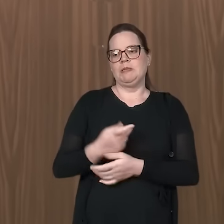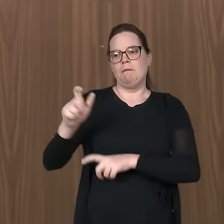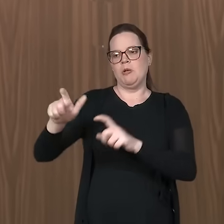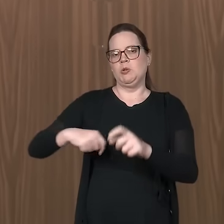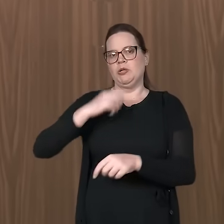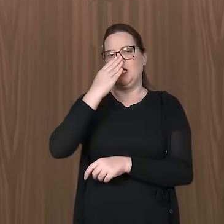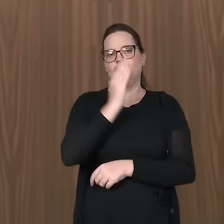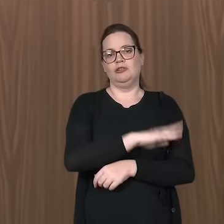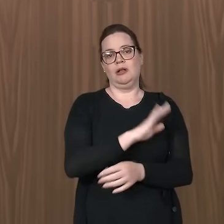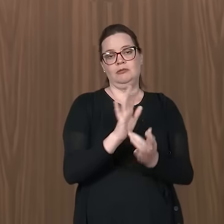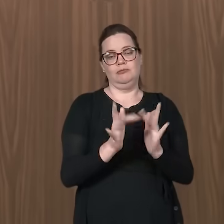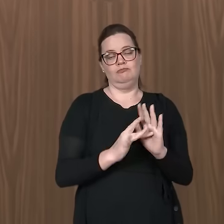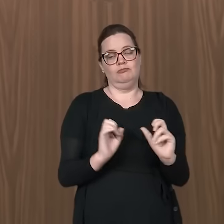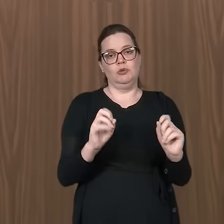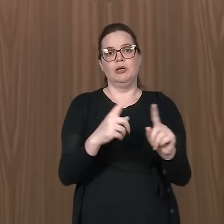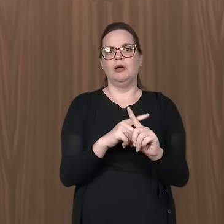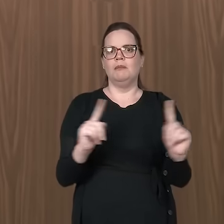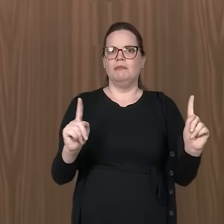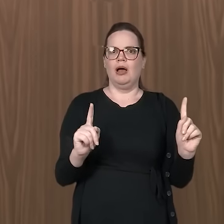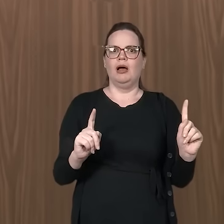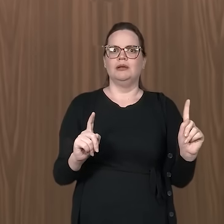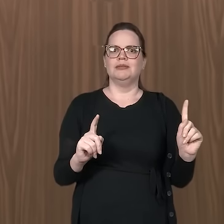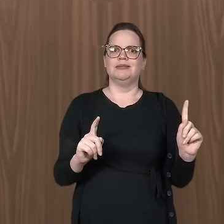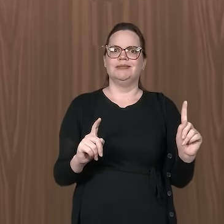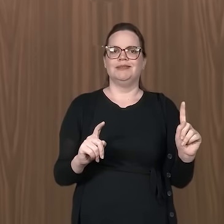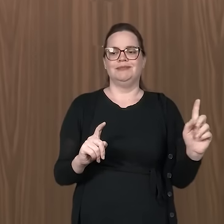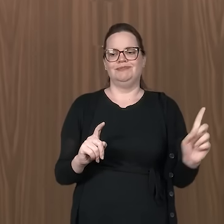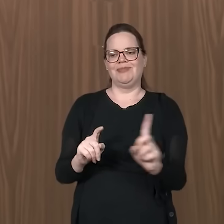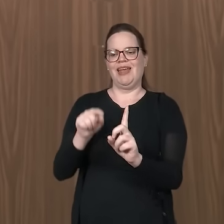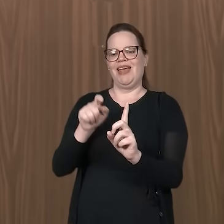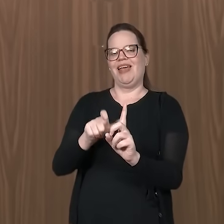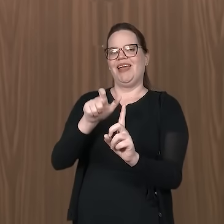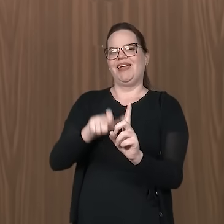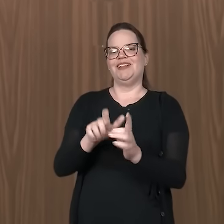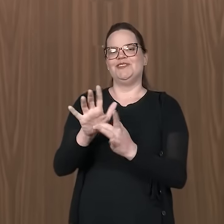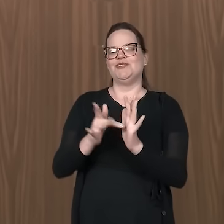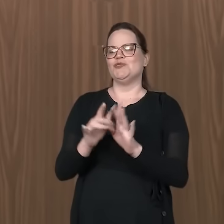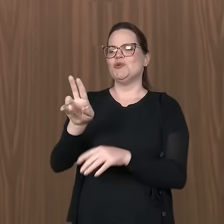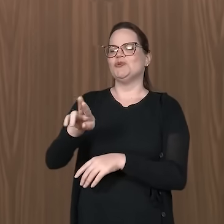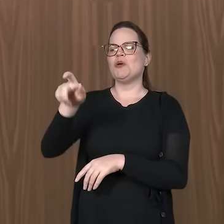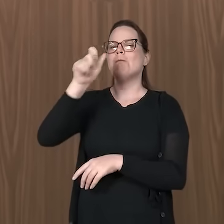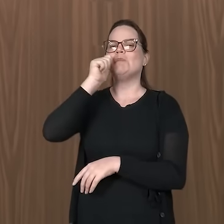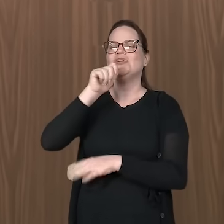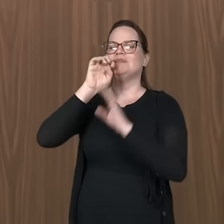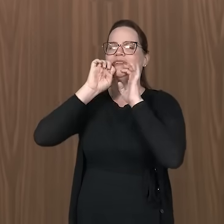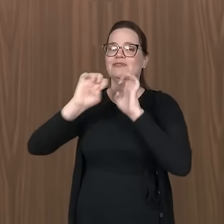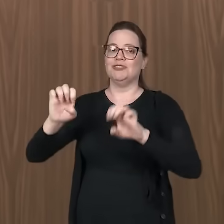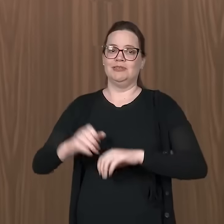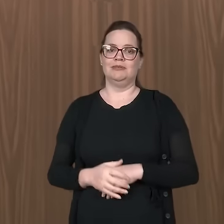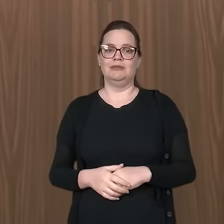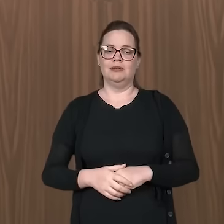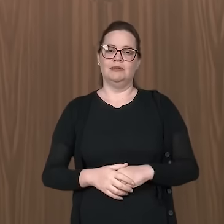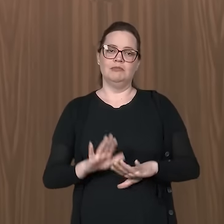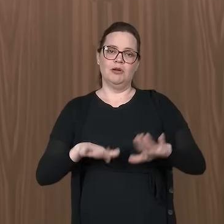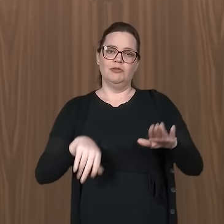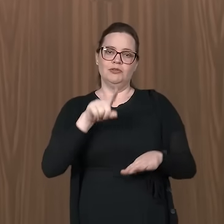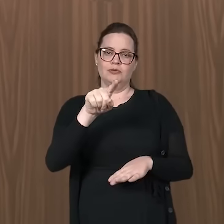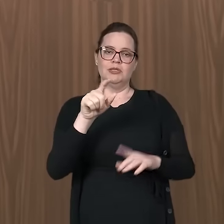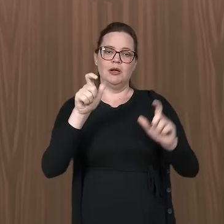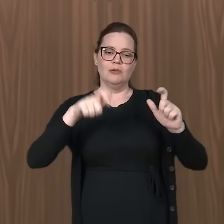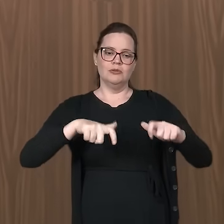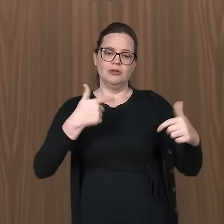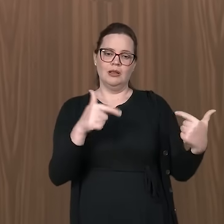cidade, mas através daquela mulher Ele foi. Talvez no local onde você trabalhe, você reside, na sua